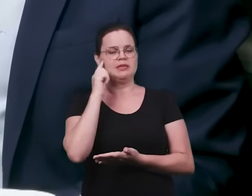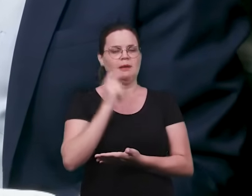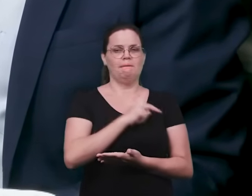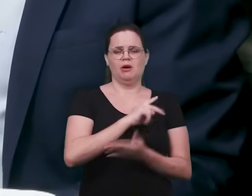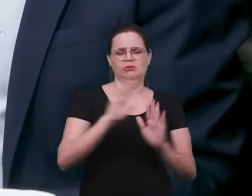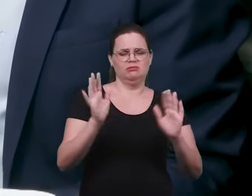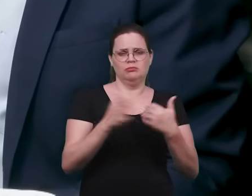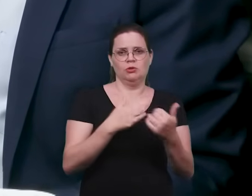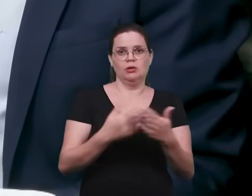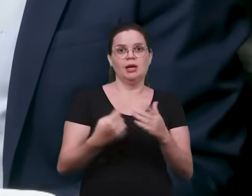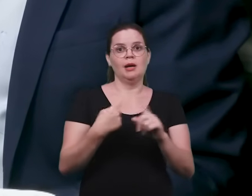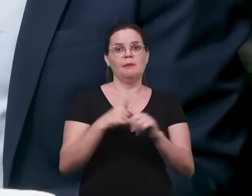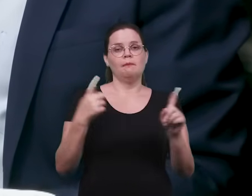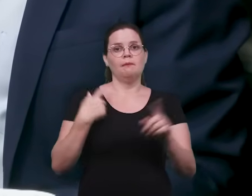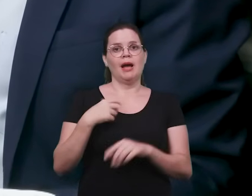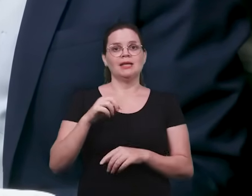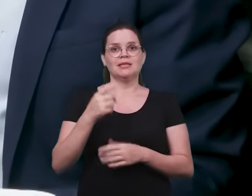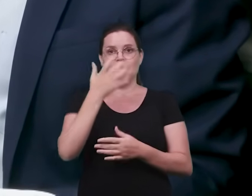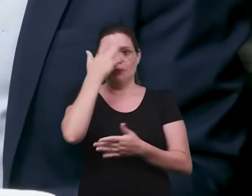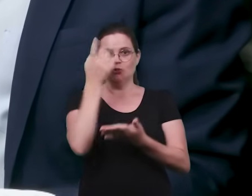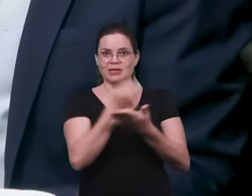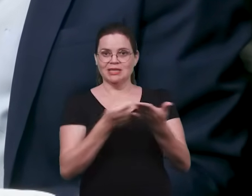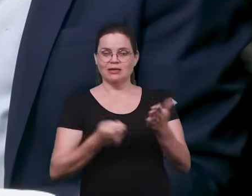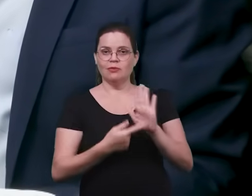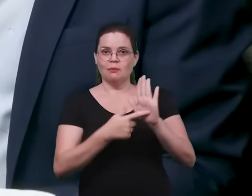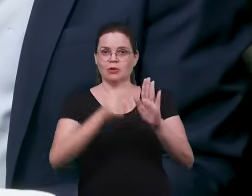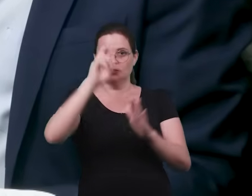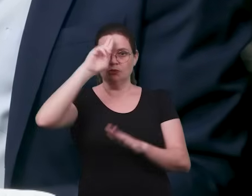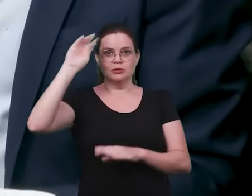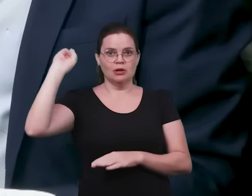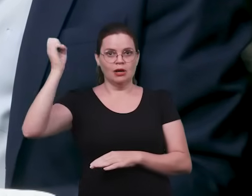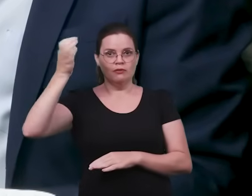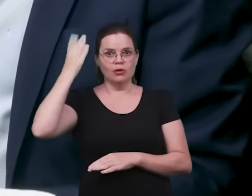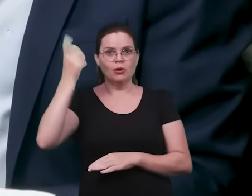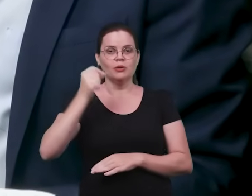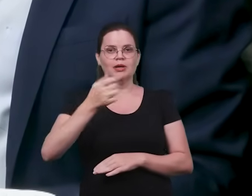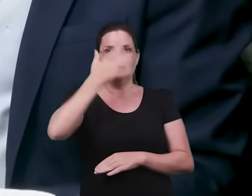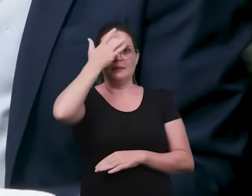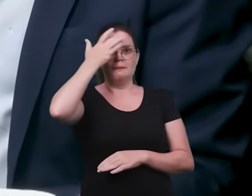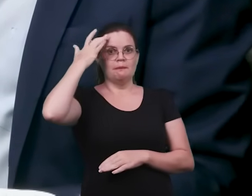diz que o Senhor é galardoador daqueles que o buscam.